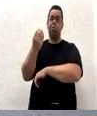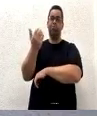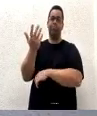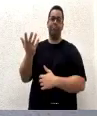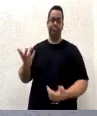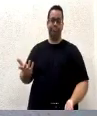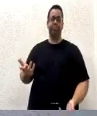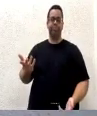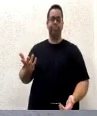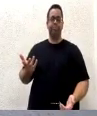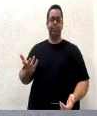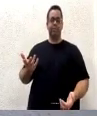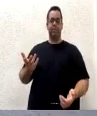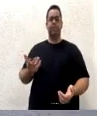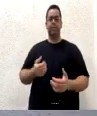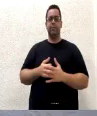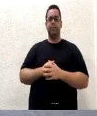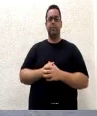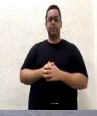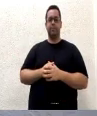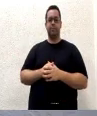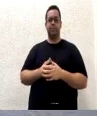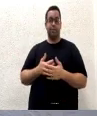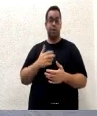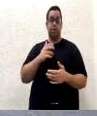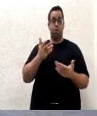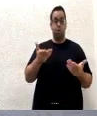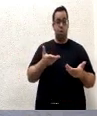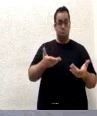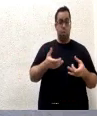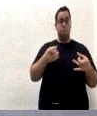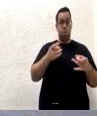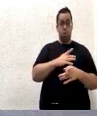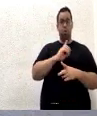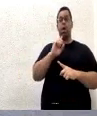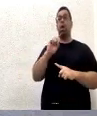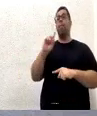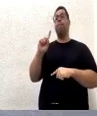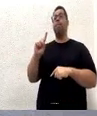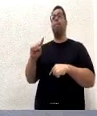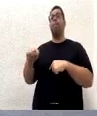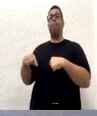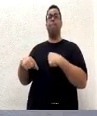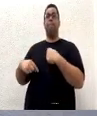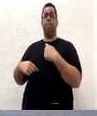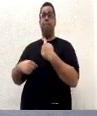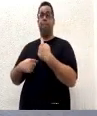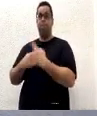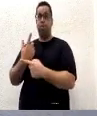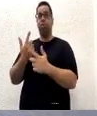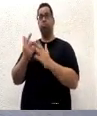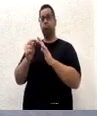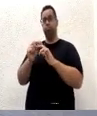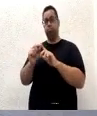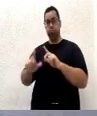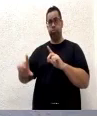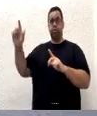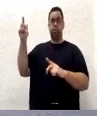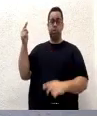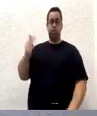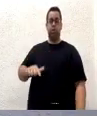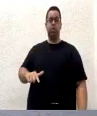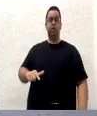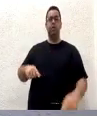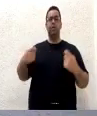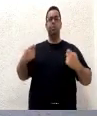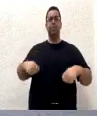vai encontrar resistência, e daqui a pouco nós não mata mais nada, nem mosquito. Então, a estratégia é nebulizar aonde a